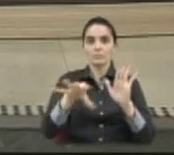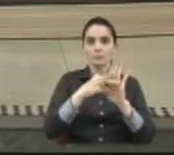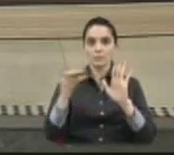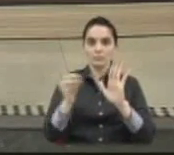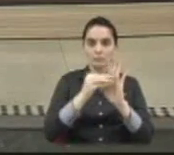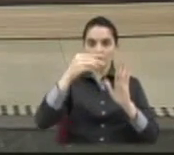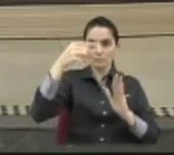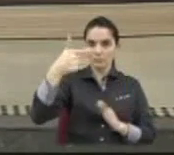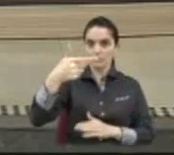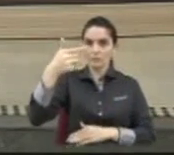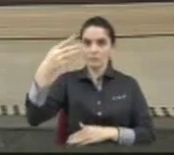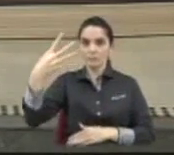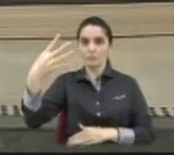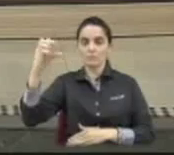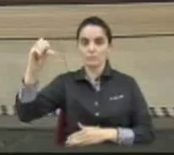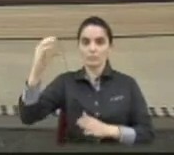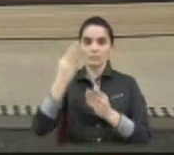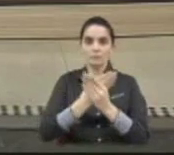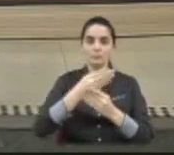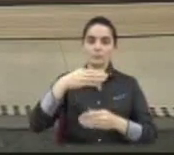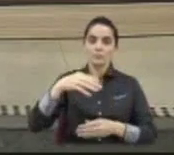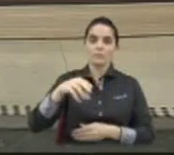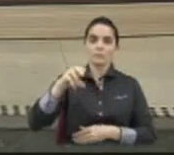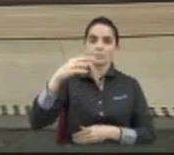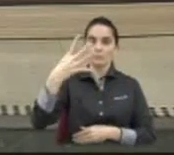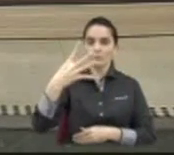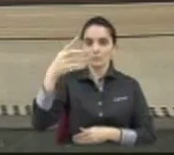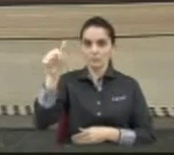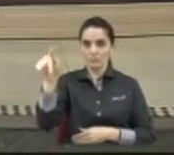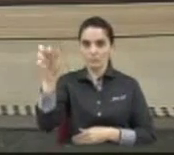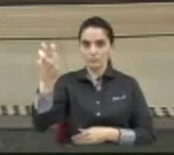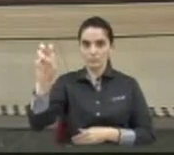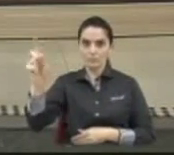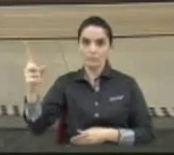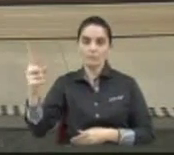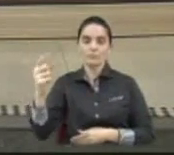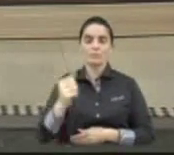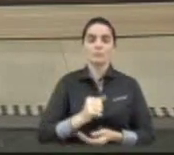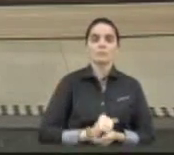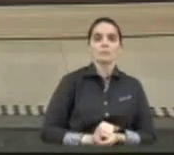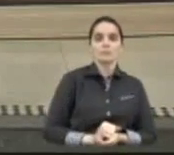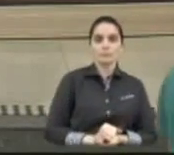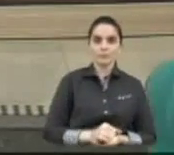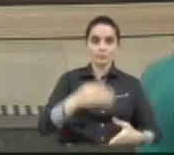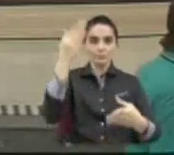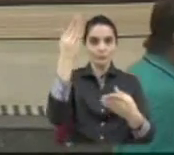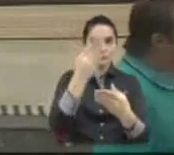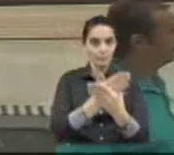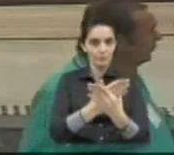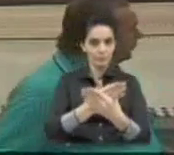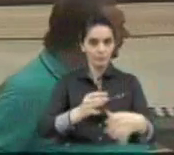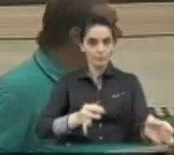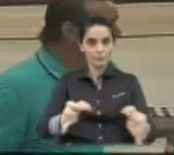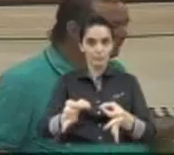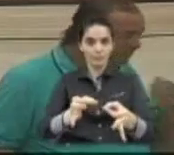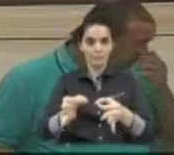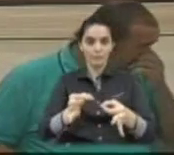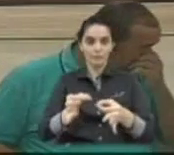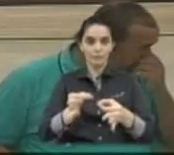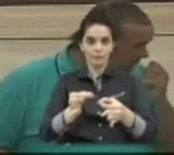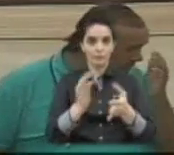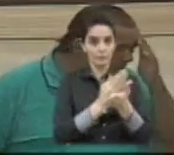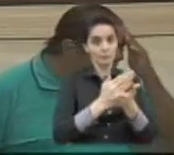244, protocolo 4751, visto que essas emendas foram protocoladas no projeto